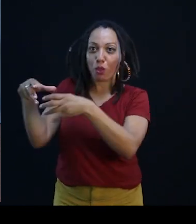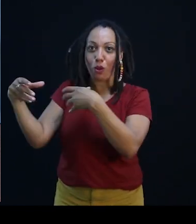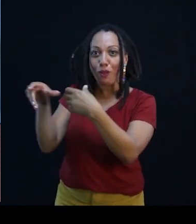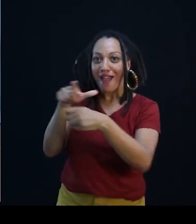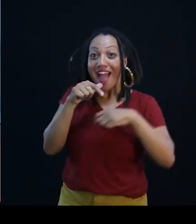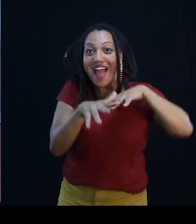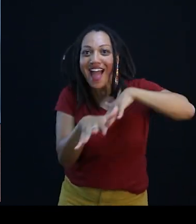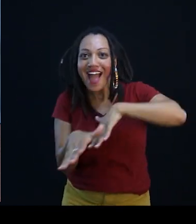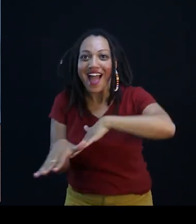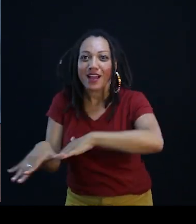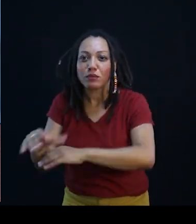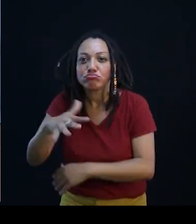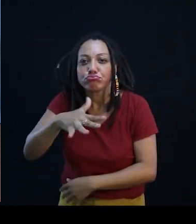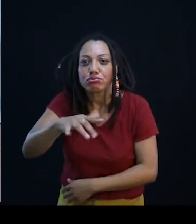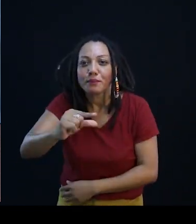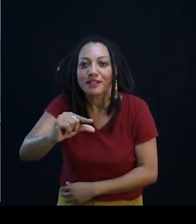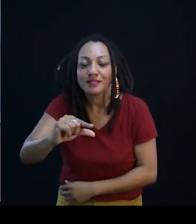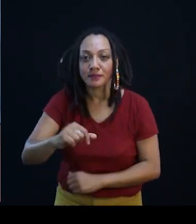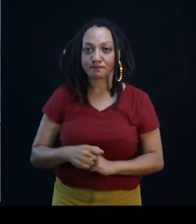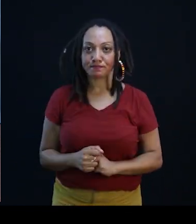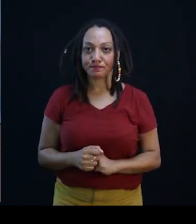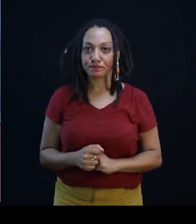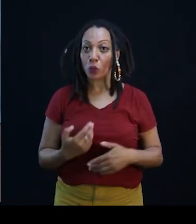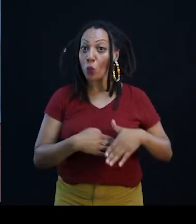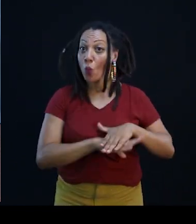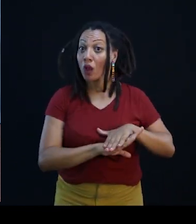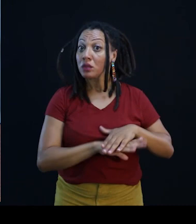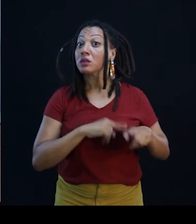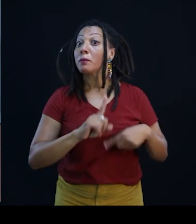a água pequenininha. Depois de guardar,